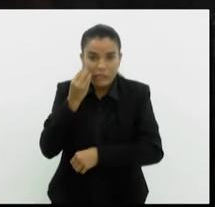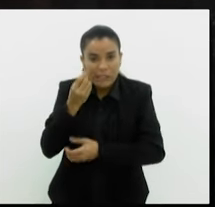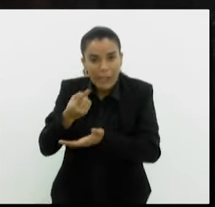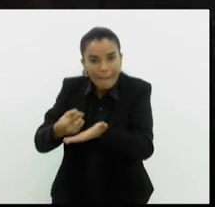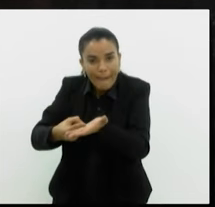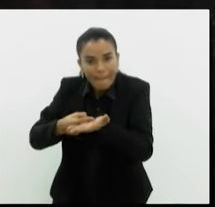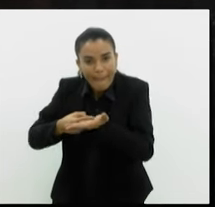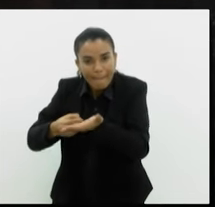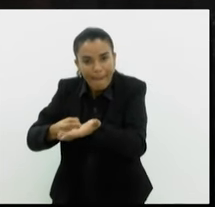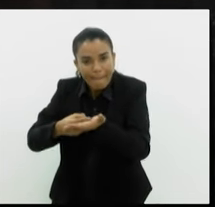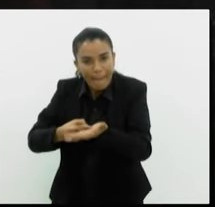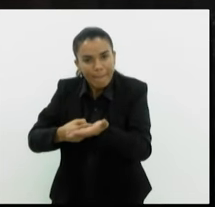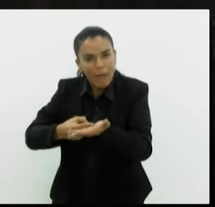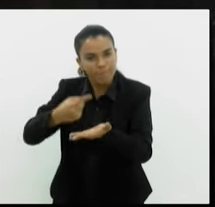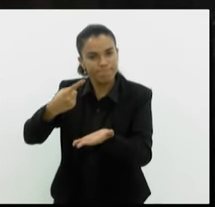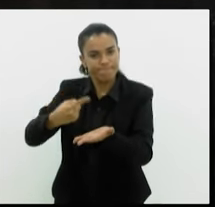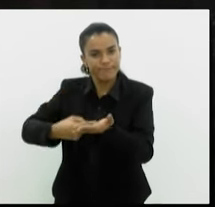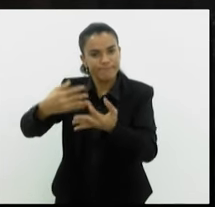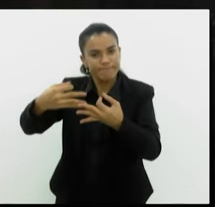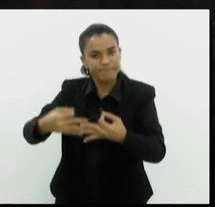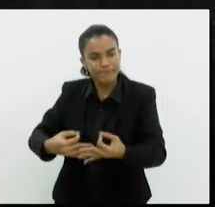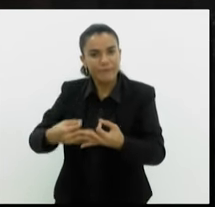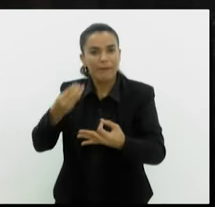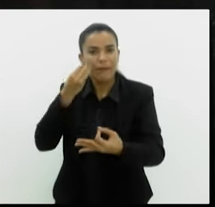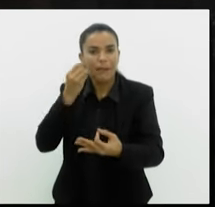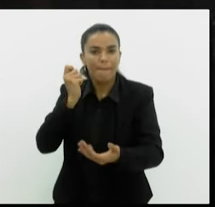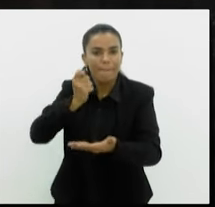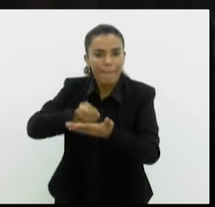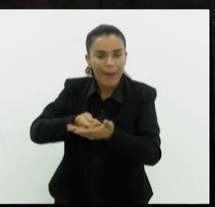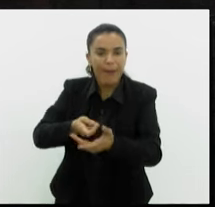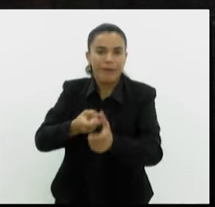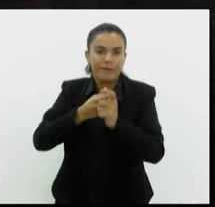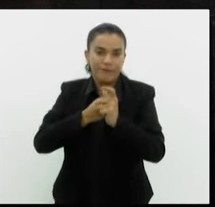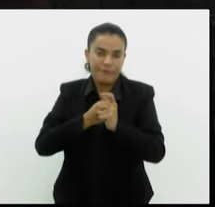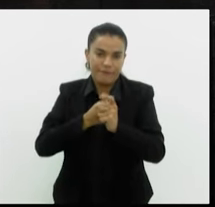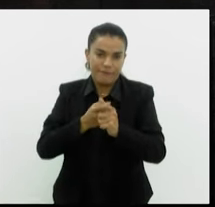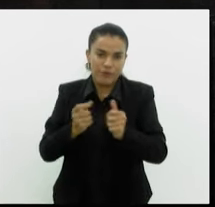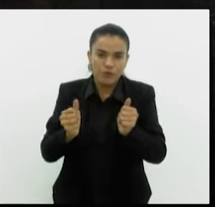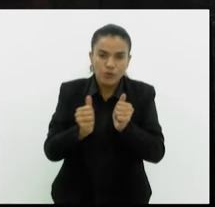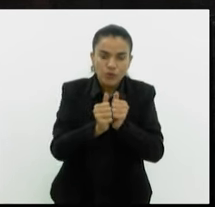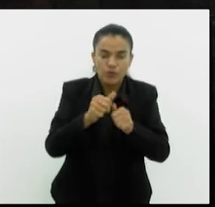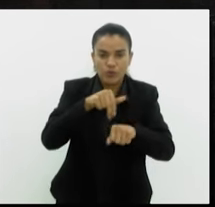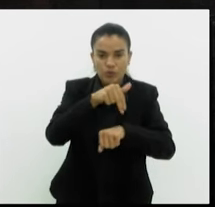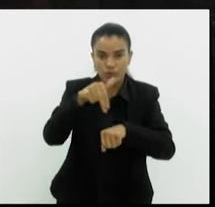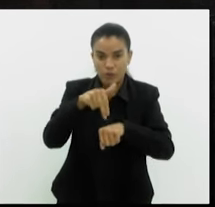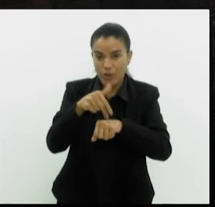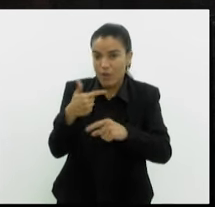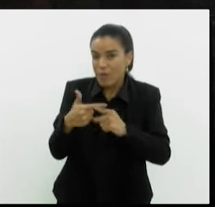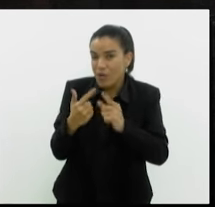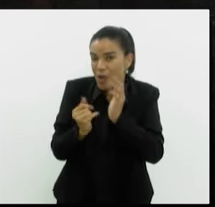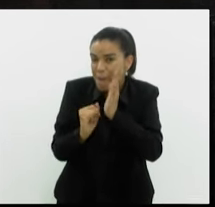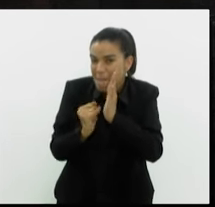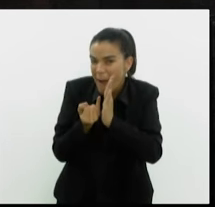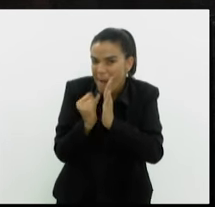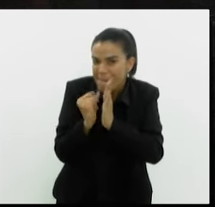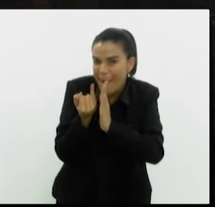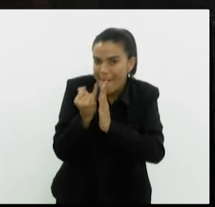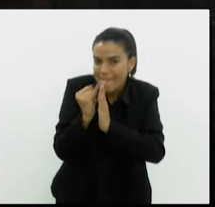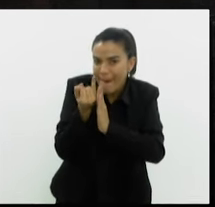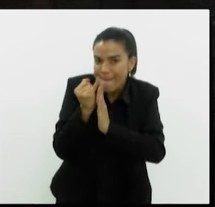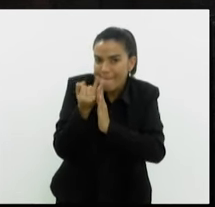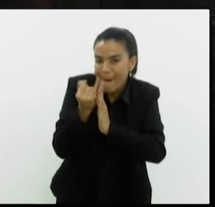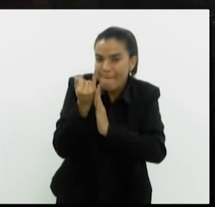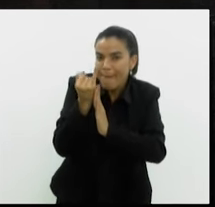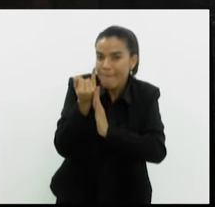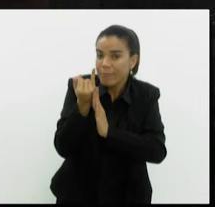repactuar as suas dívidas com a União. Até porque o juro que é cobrado, e o próprio Tesouro